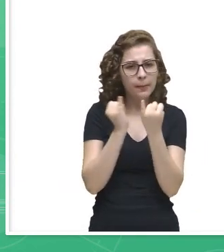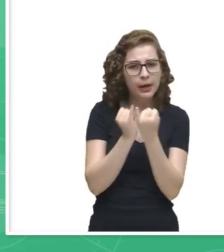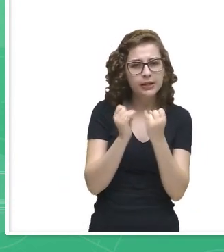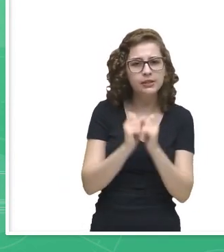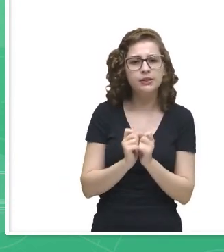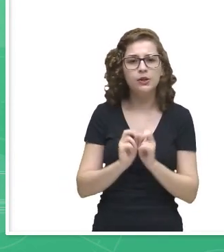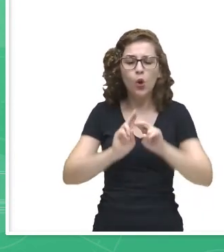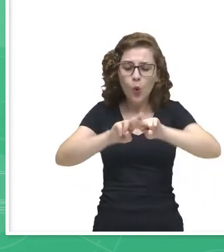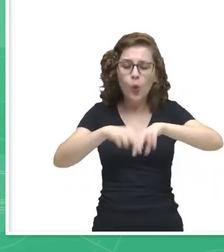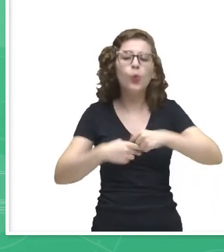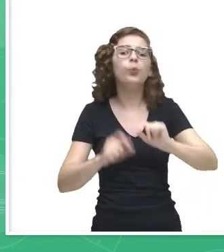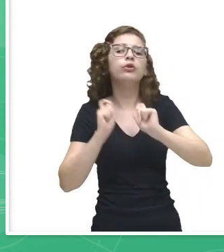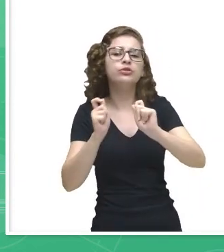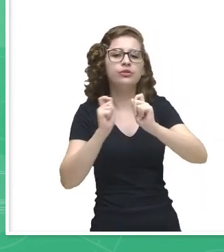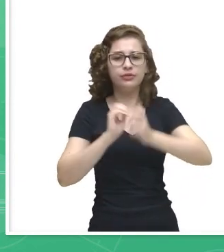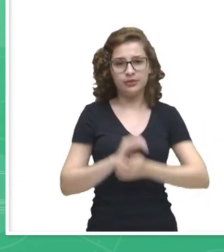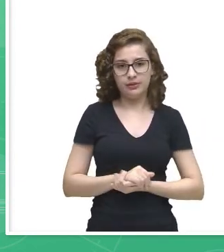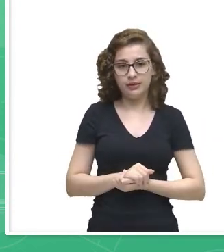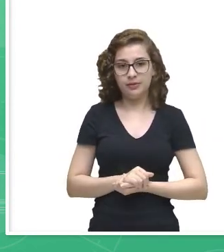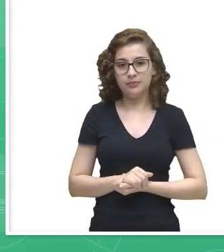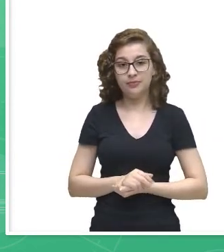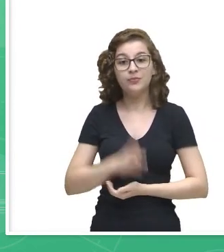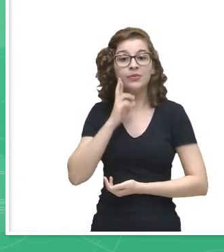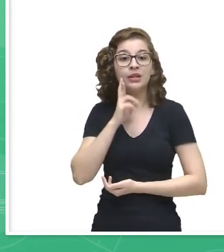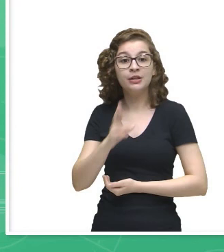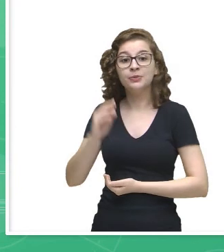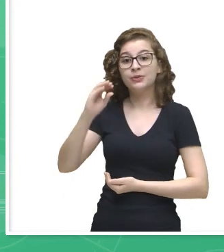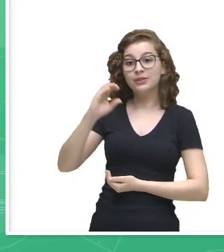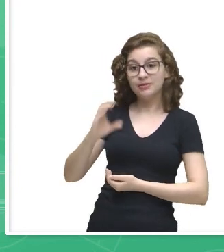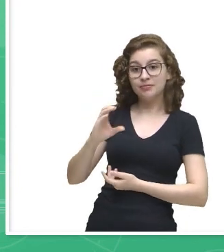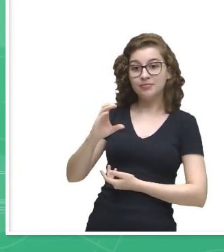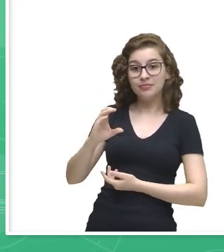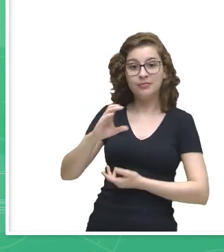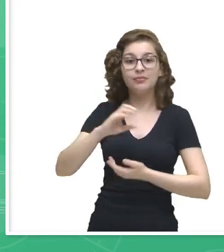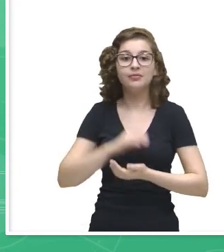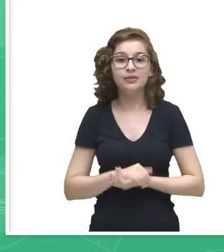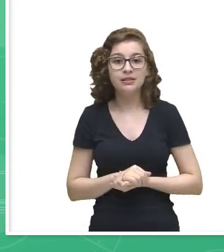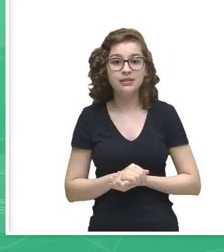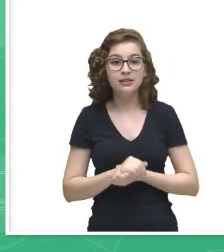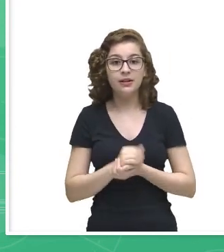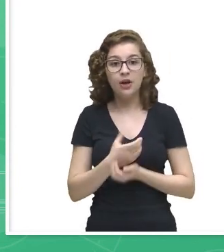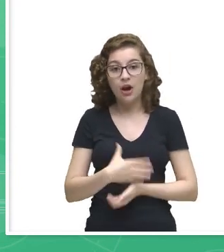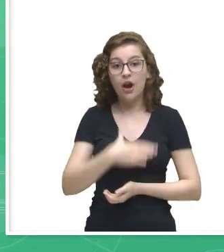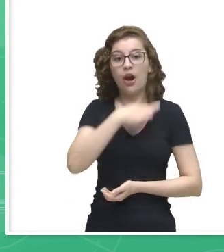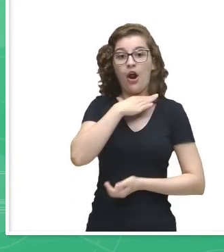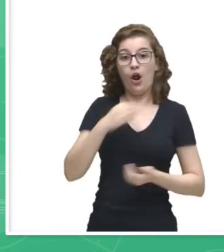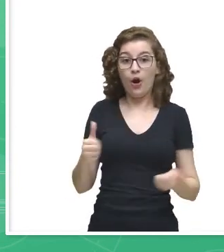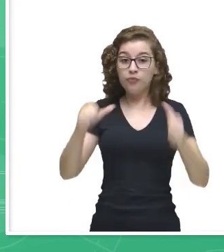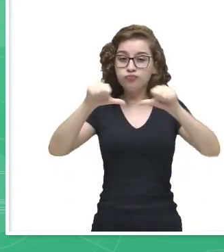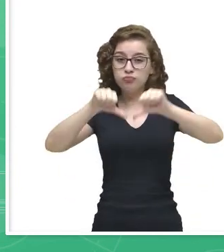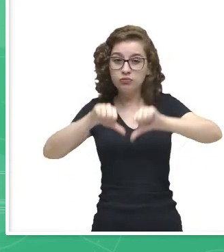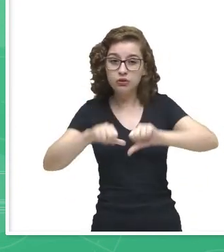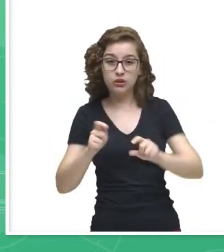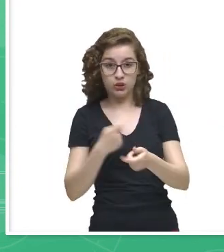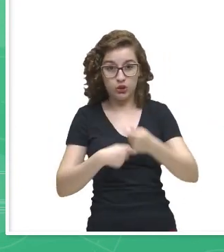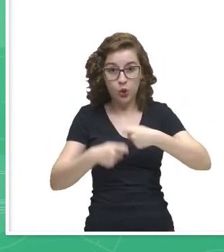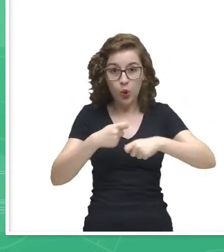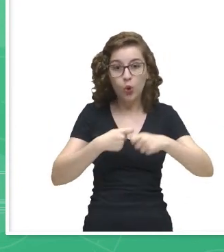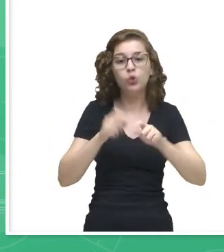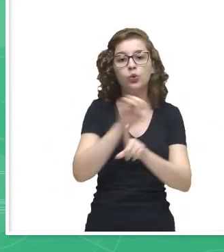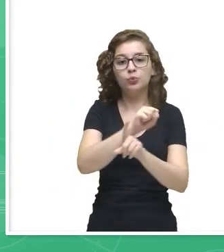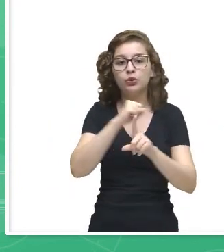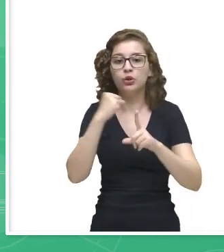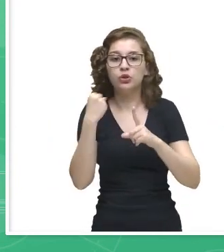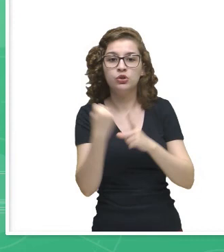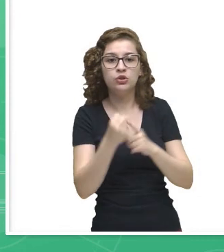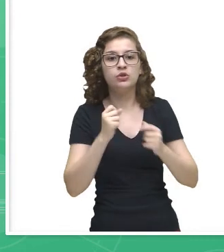pode-se apontar, letra C, as crises econômico-sociais com as consequentes greves, tumultos